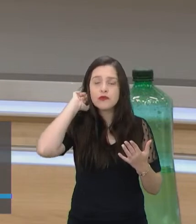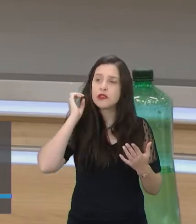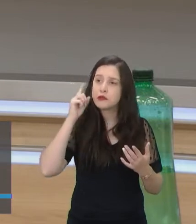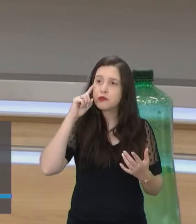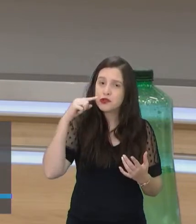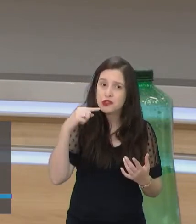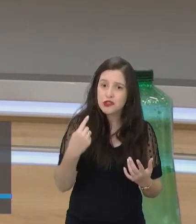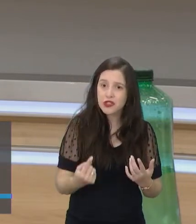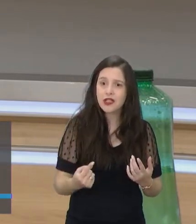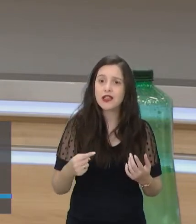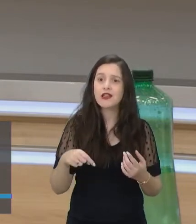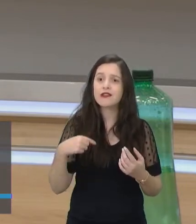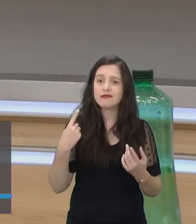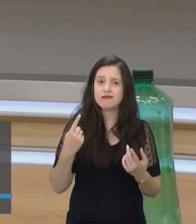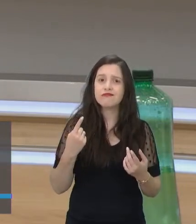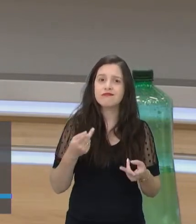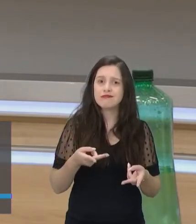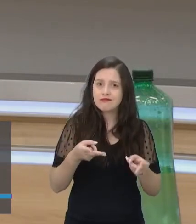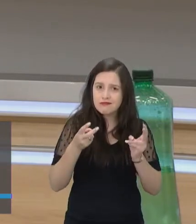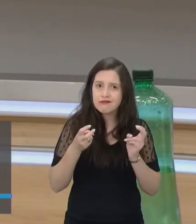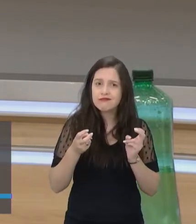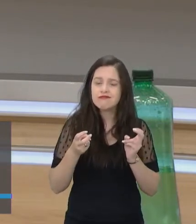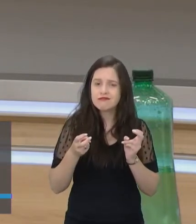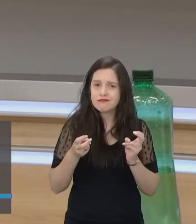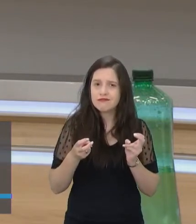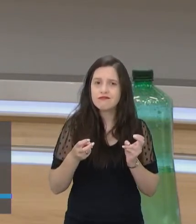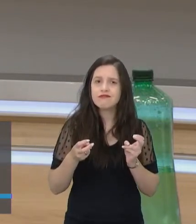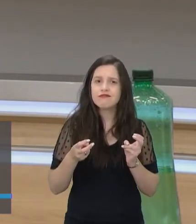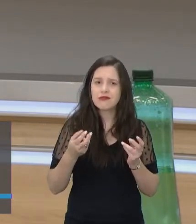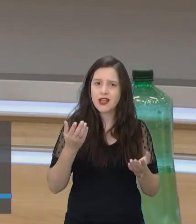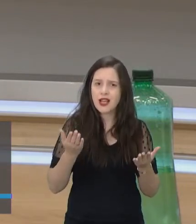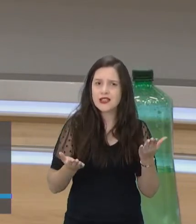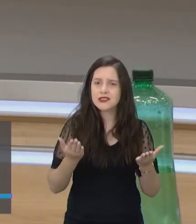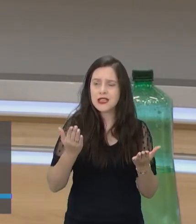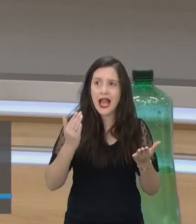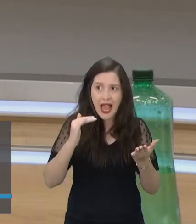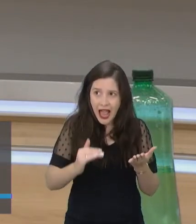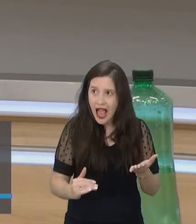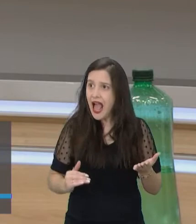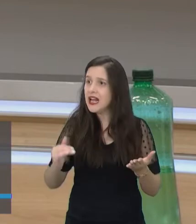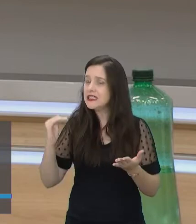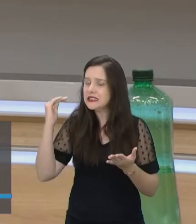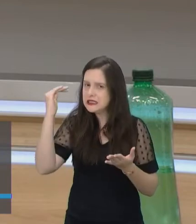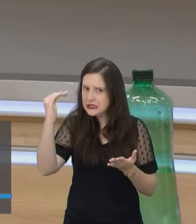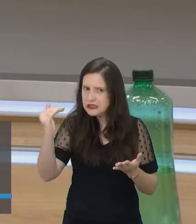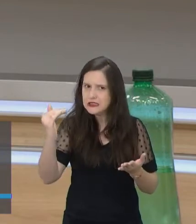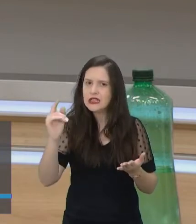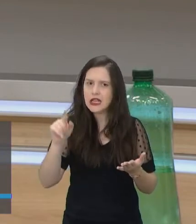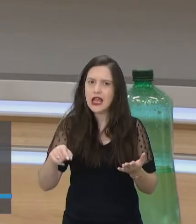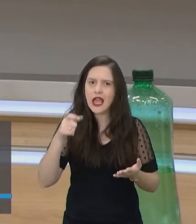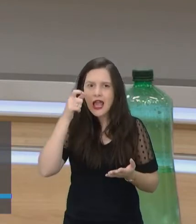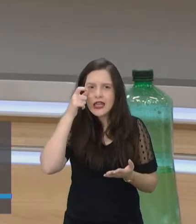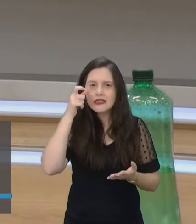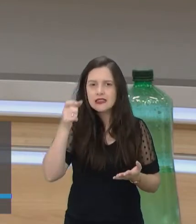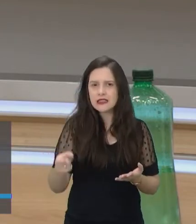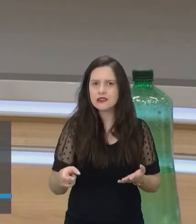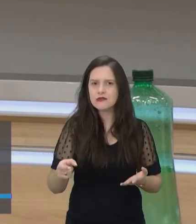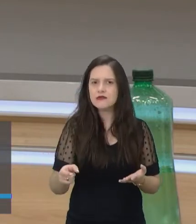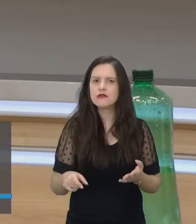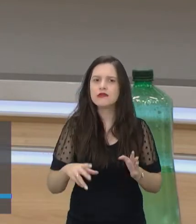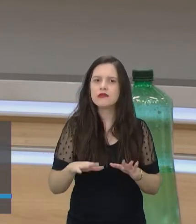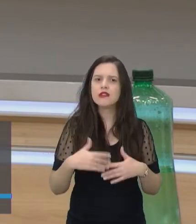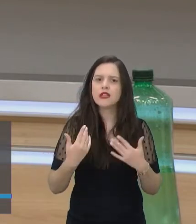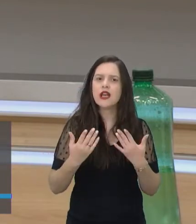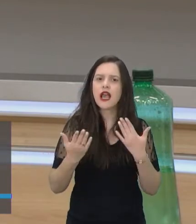dia. Então você já vê que, além da média, você está acima dela. Então, com esse dado também é muito interessante para a gente analisar a